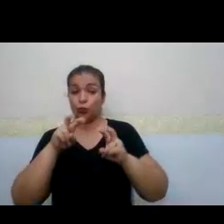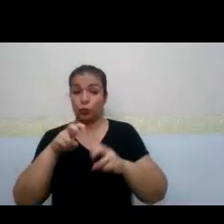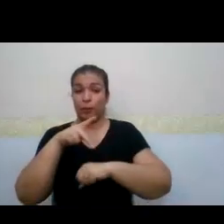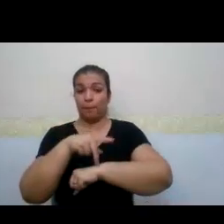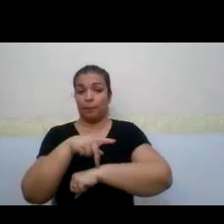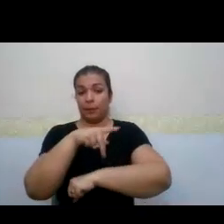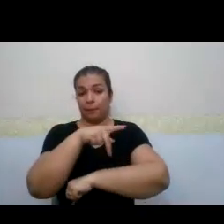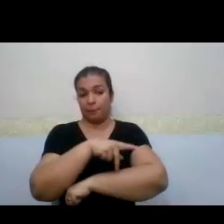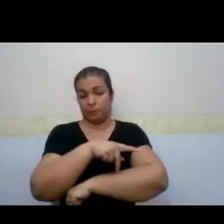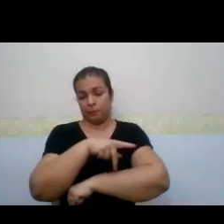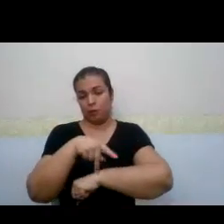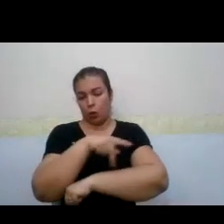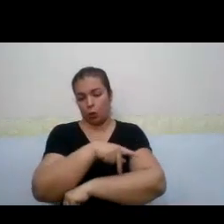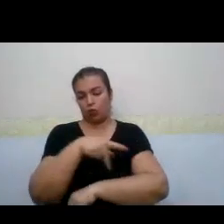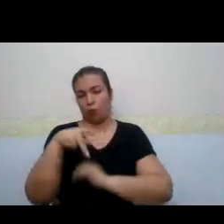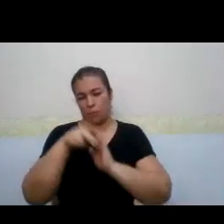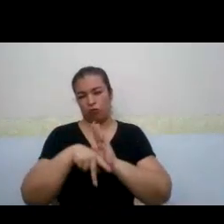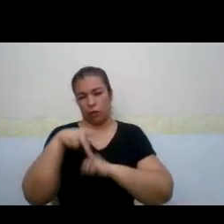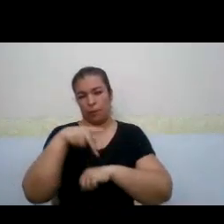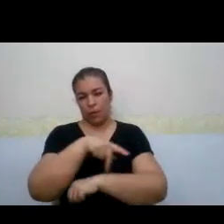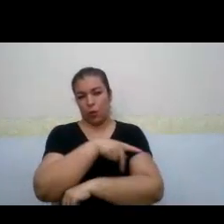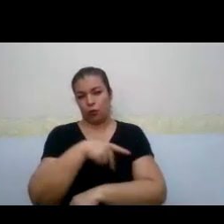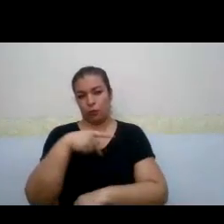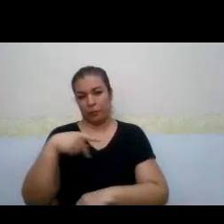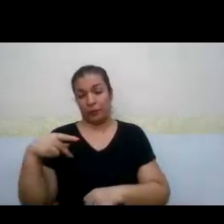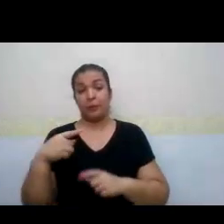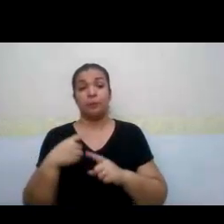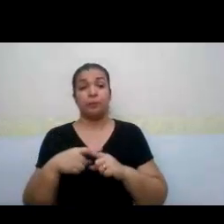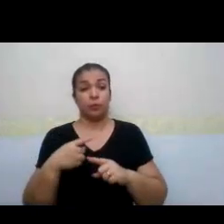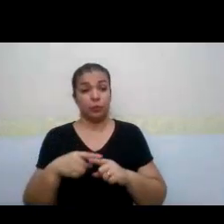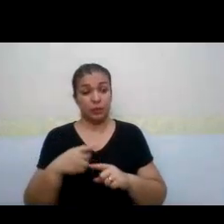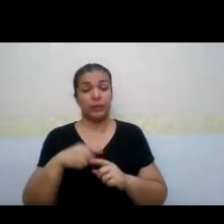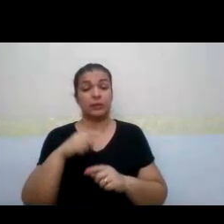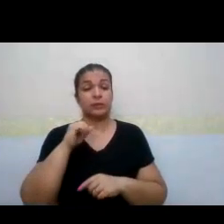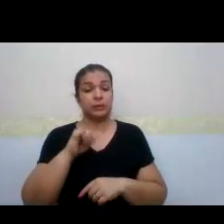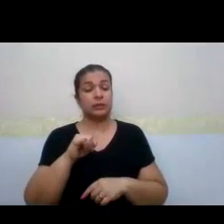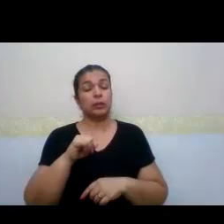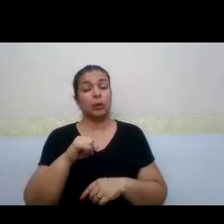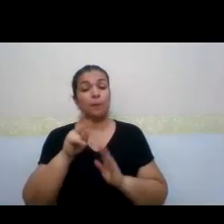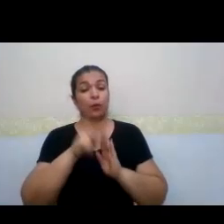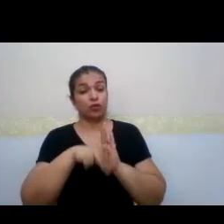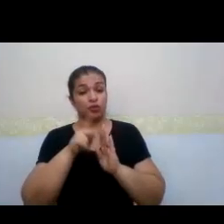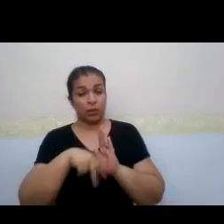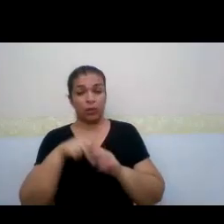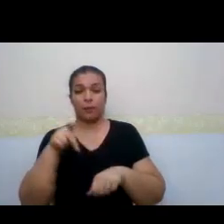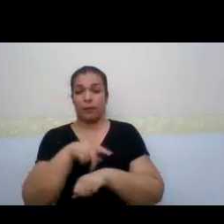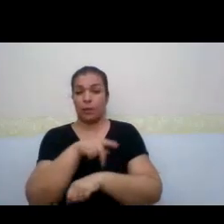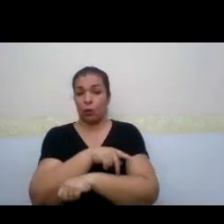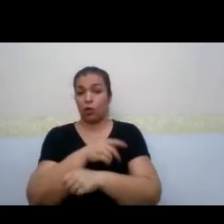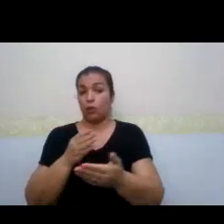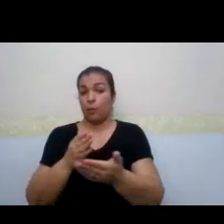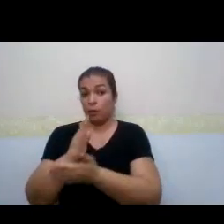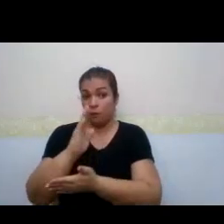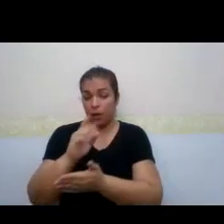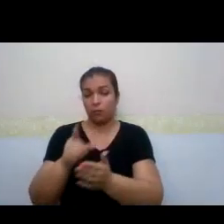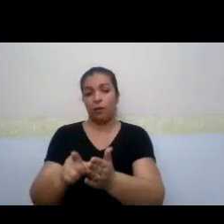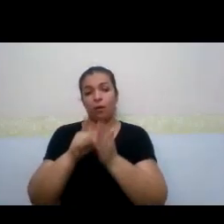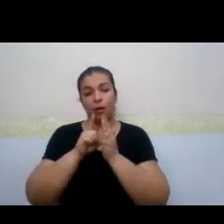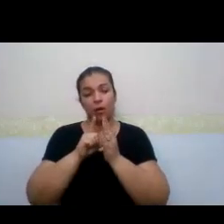são infundadas porque quando o projeto pedagógico chega a ser aprovado, ele já foi lido dentro